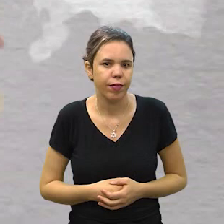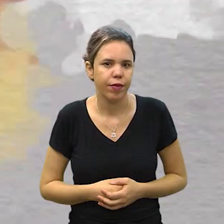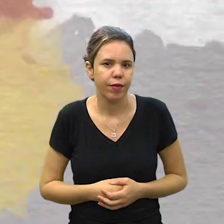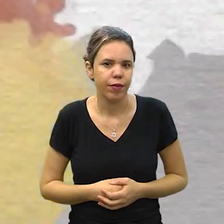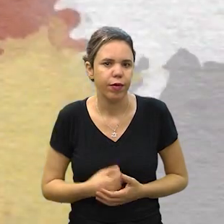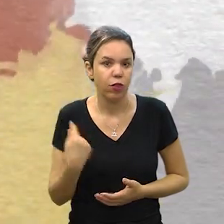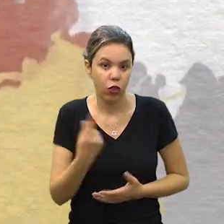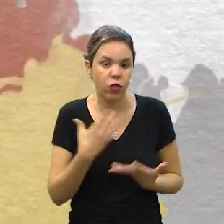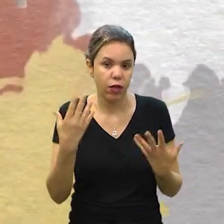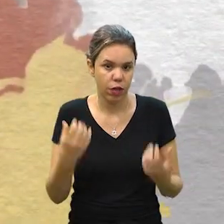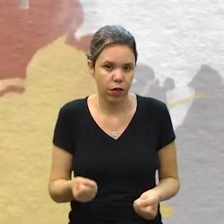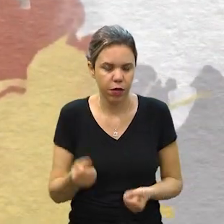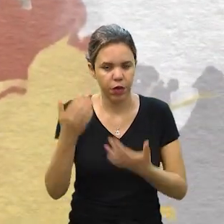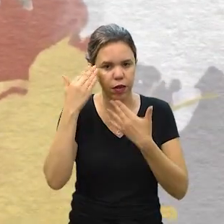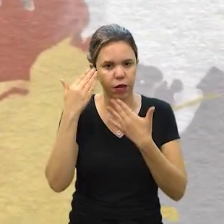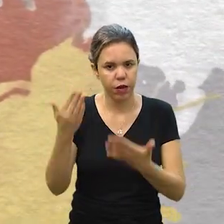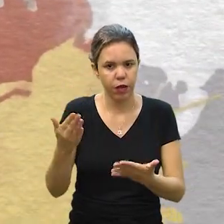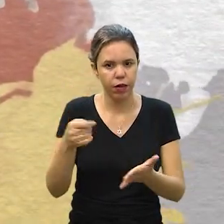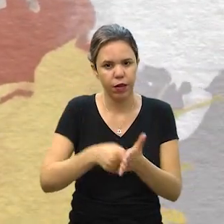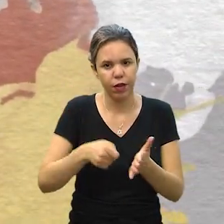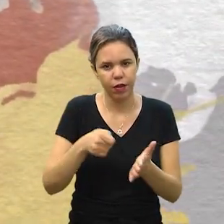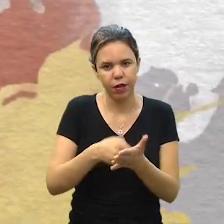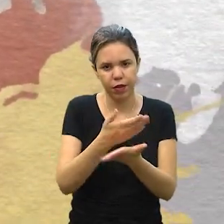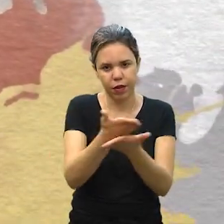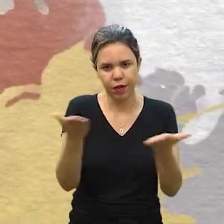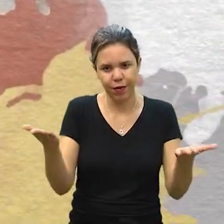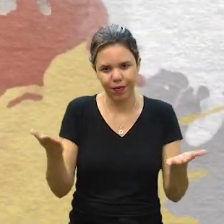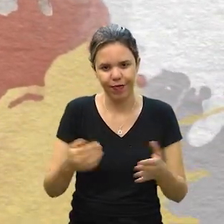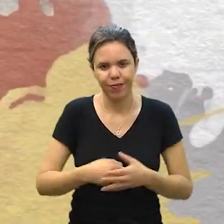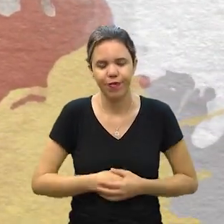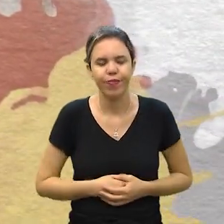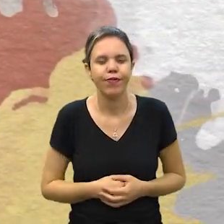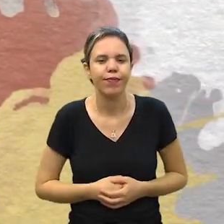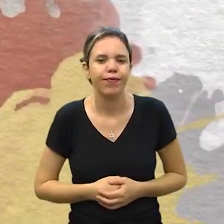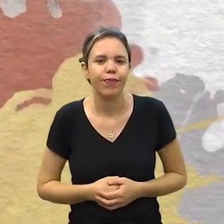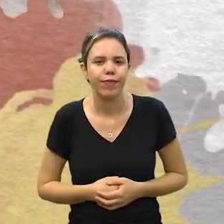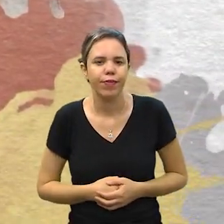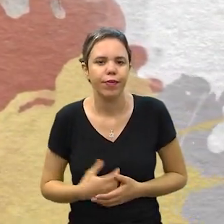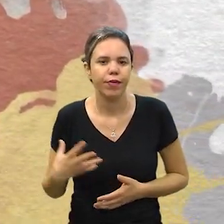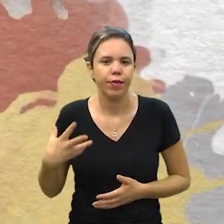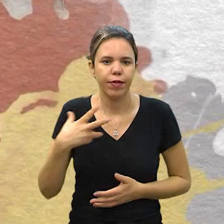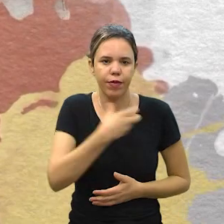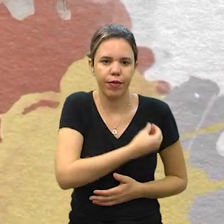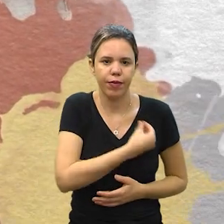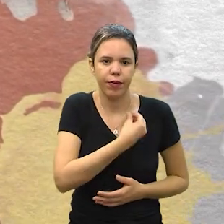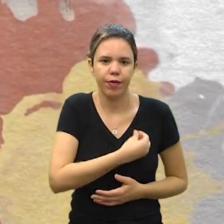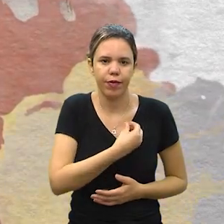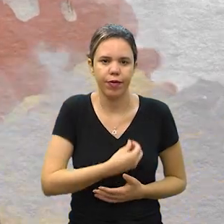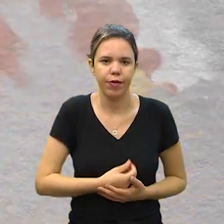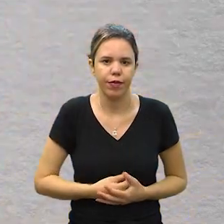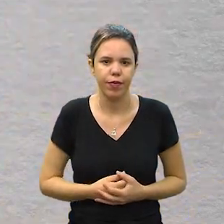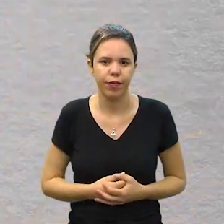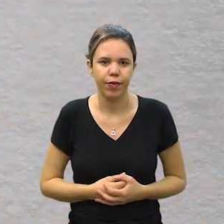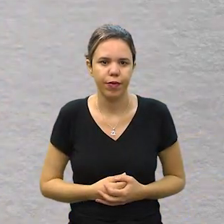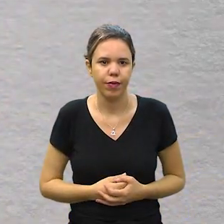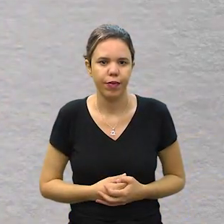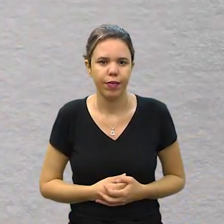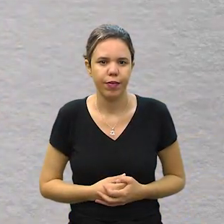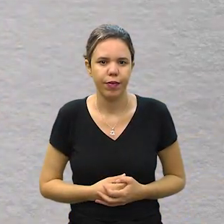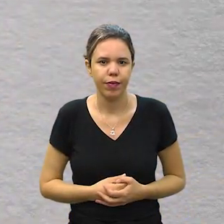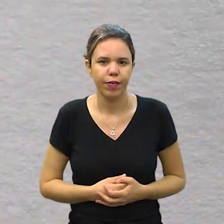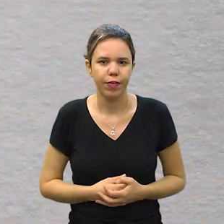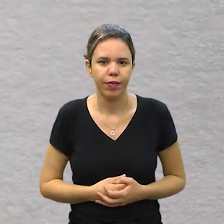Nós reconhecemos e agradecemos a dedicação de vocês para salvar vidas.